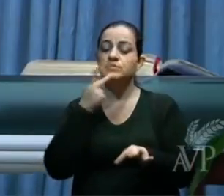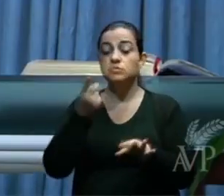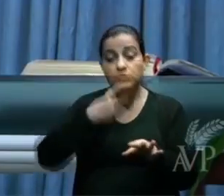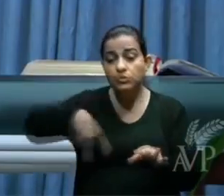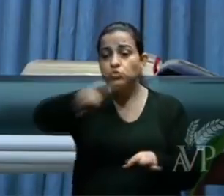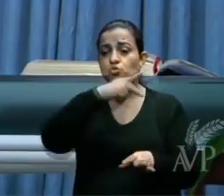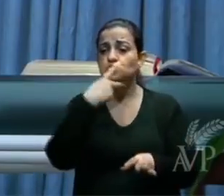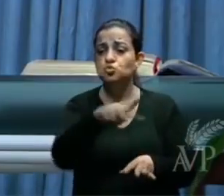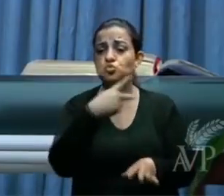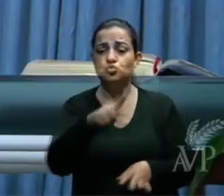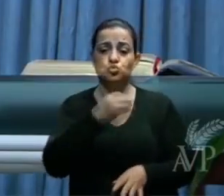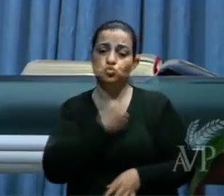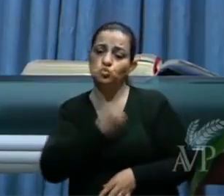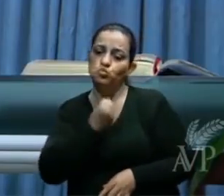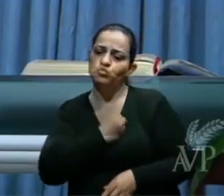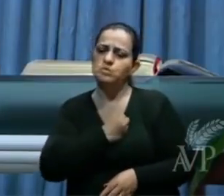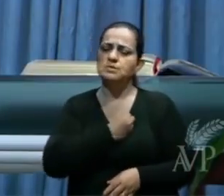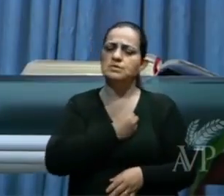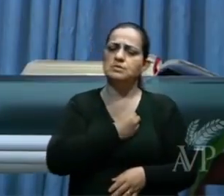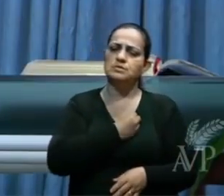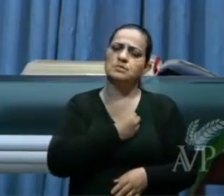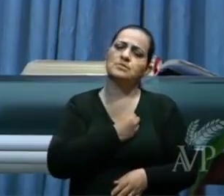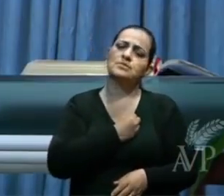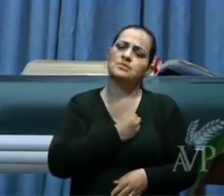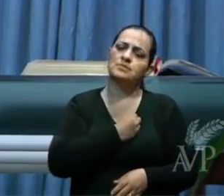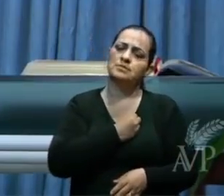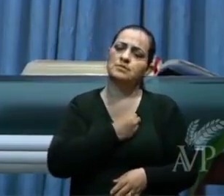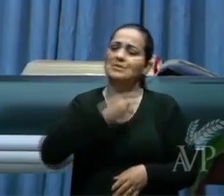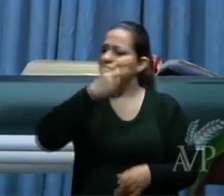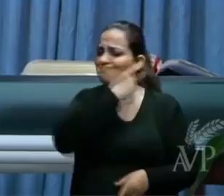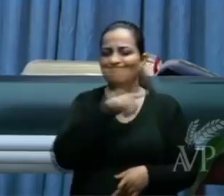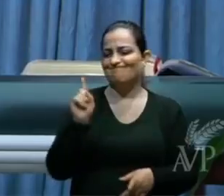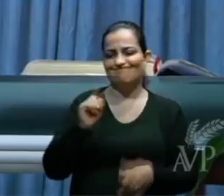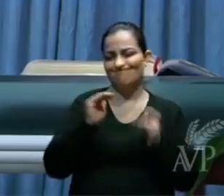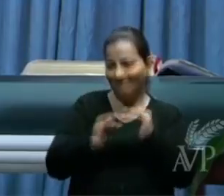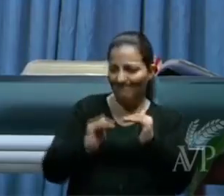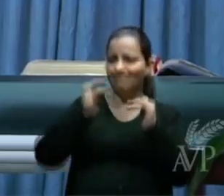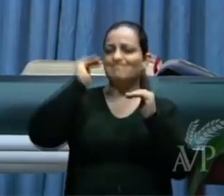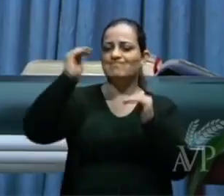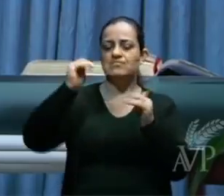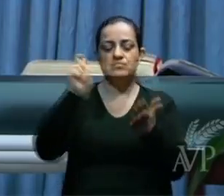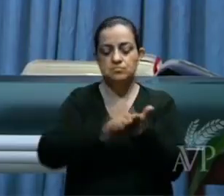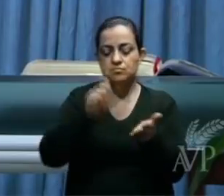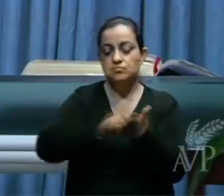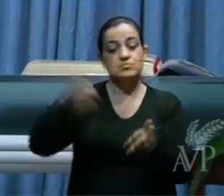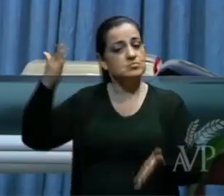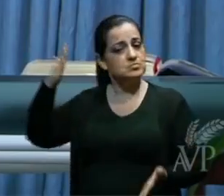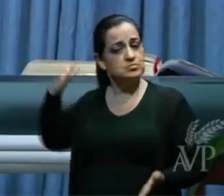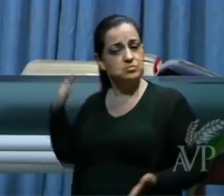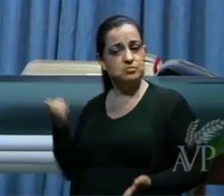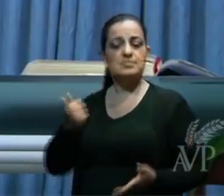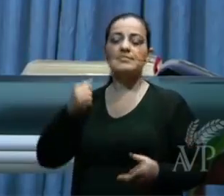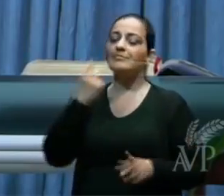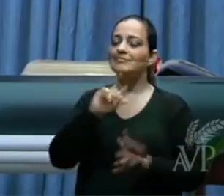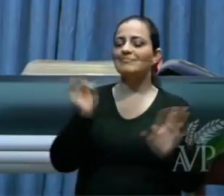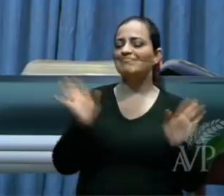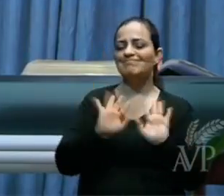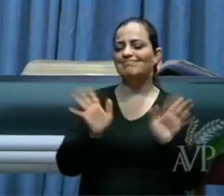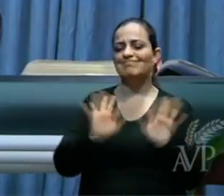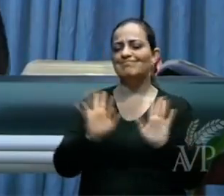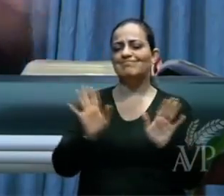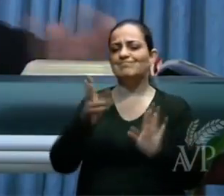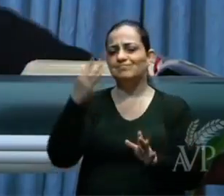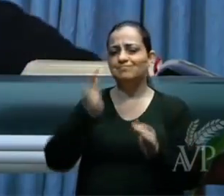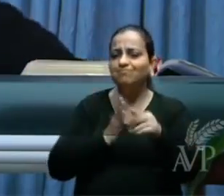se a tua vida vivida não superado os escribas e fariseus de modo algum